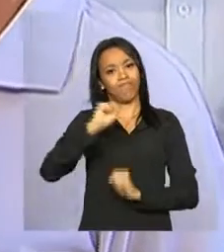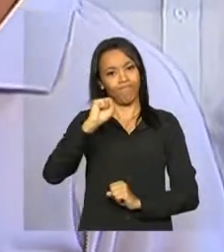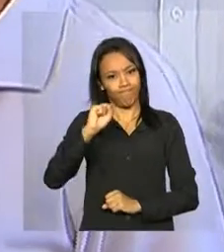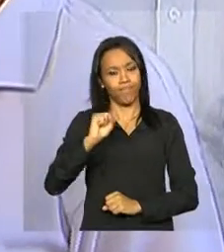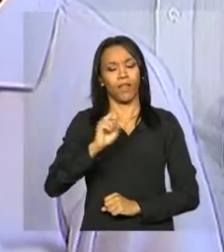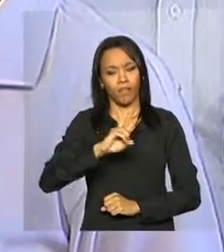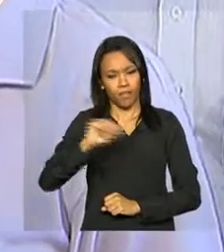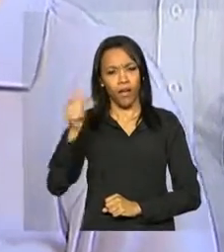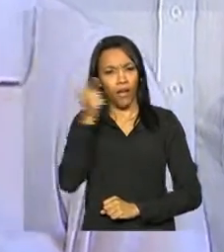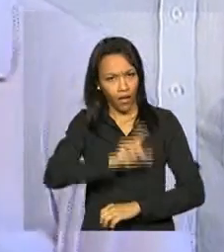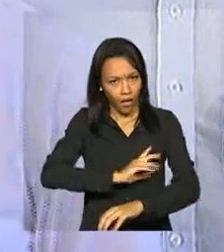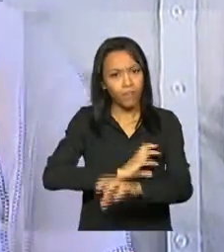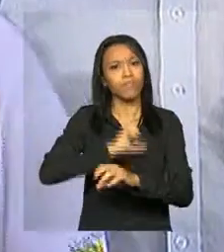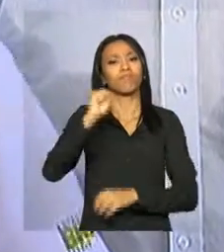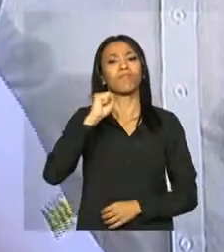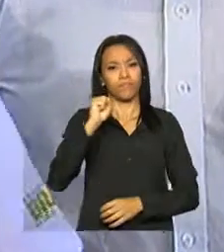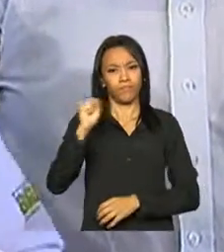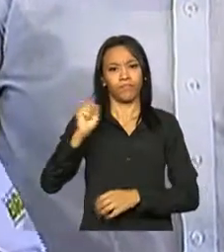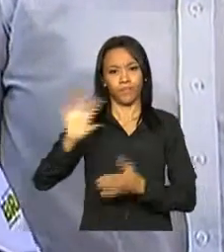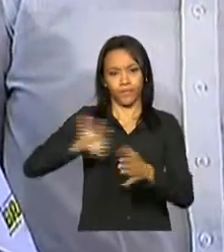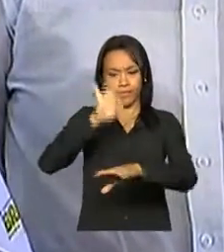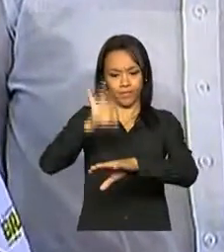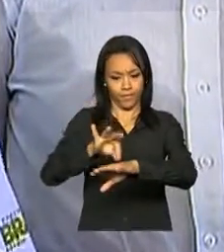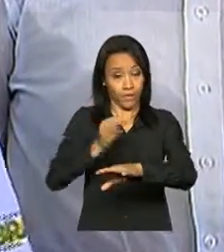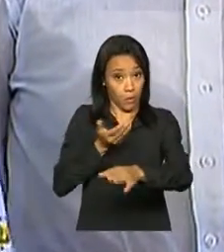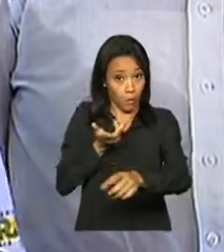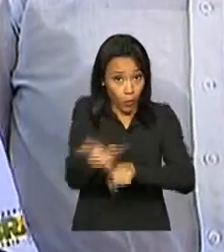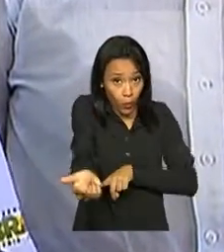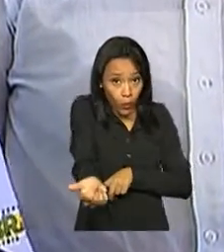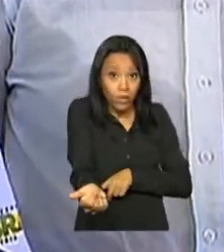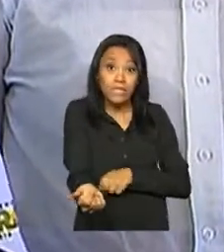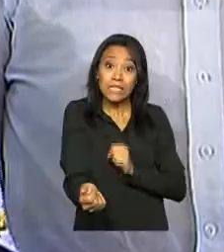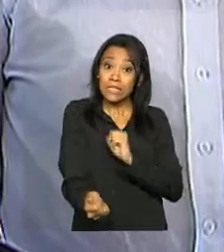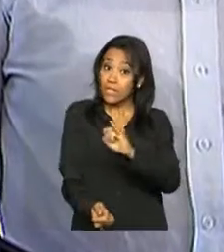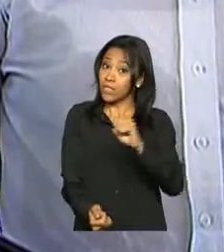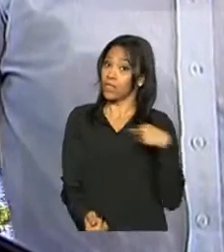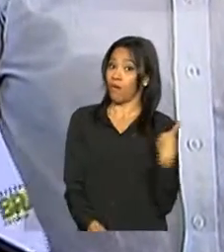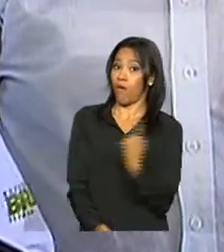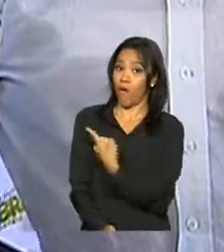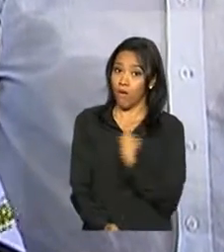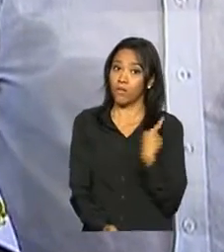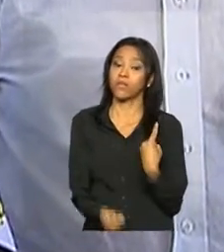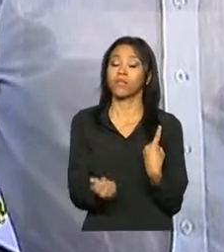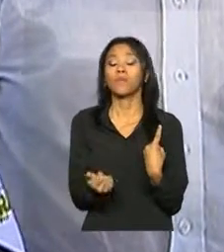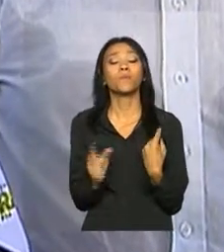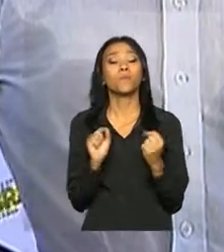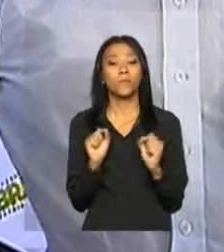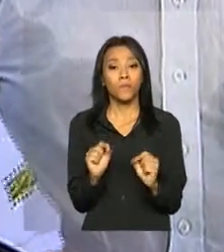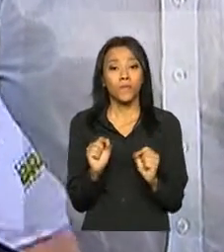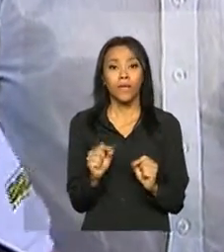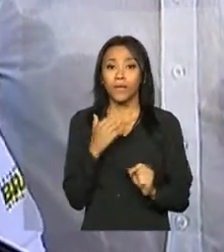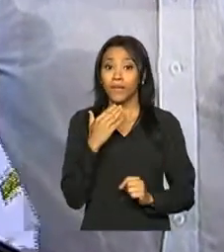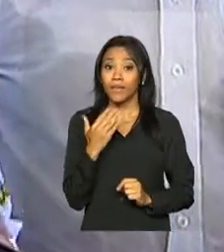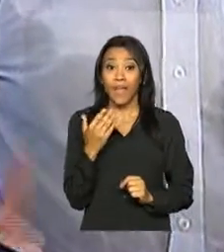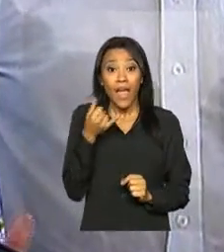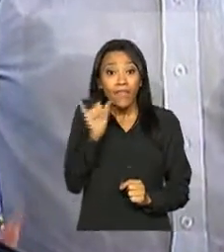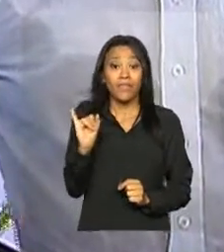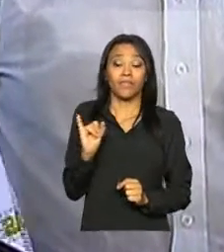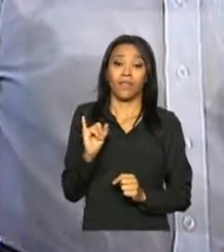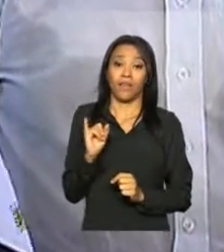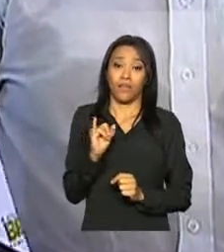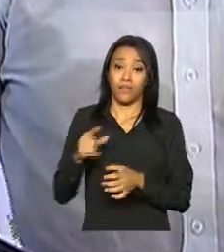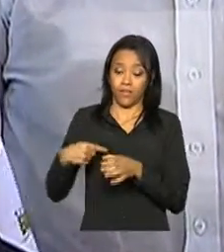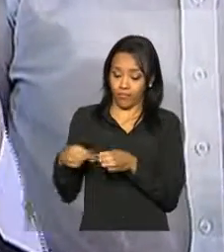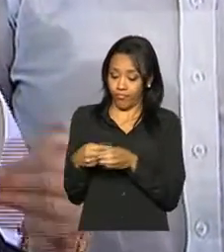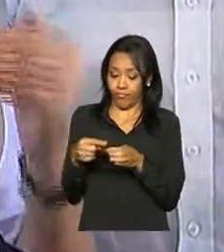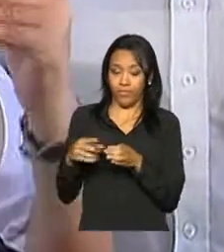será o combate vitorioso se nós conseguirmos de fato impedir que o mosquito nasça que o